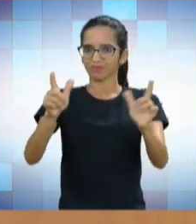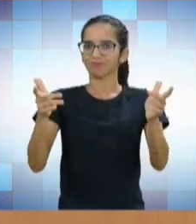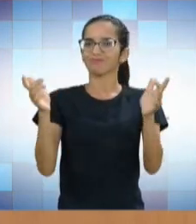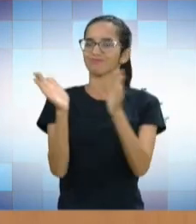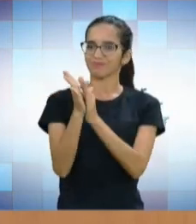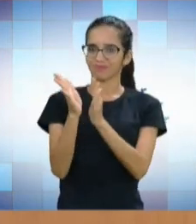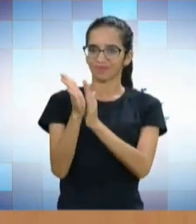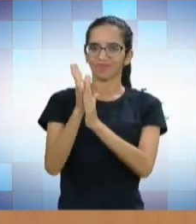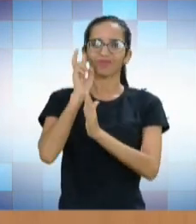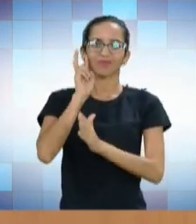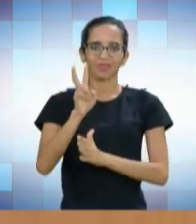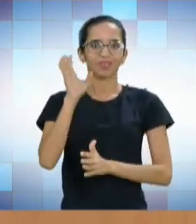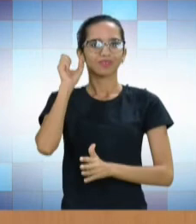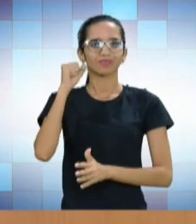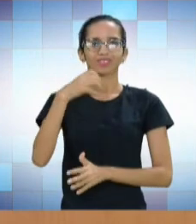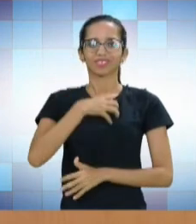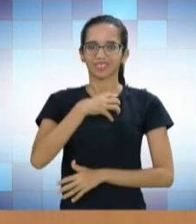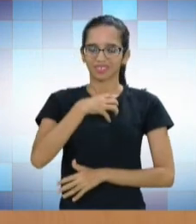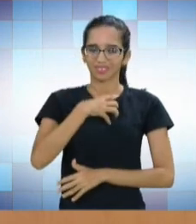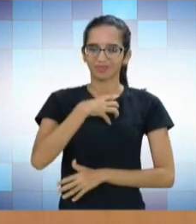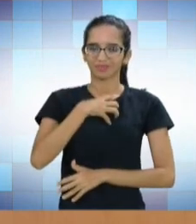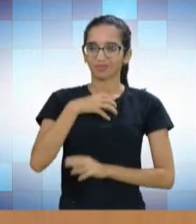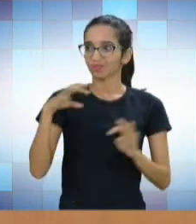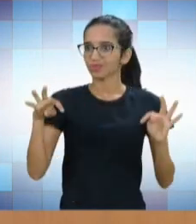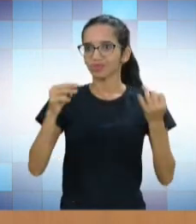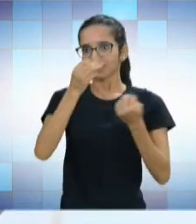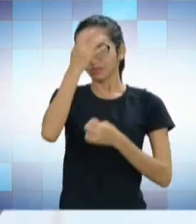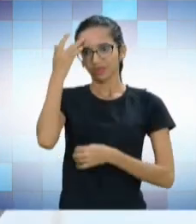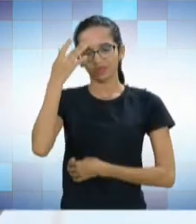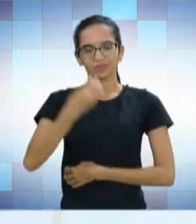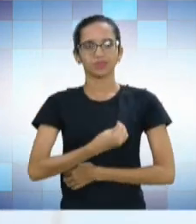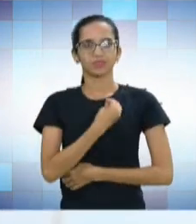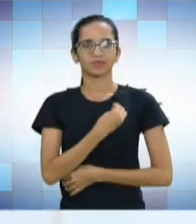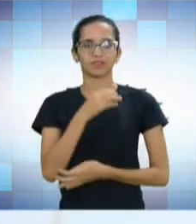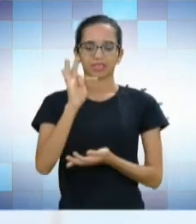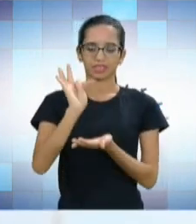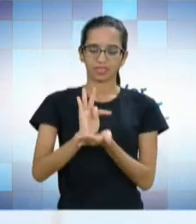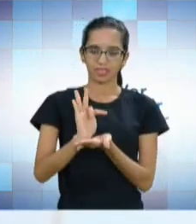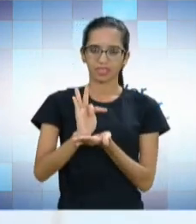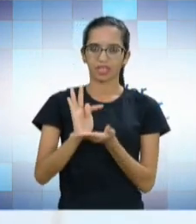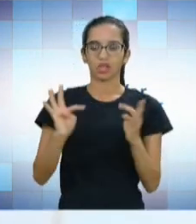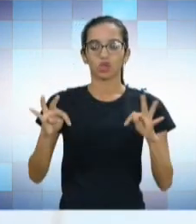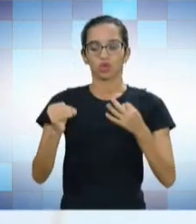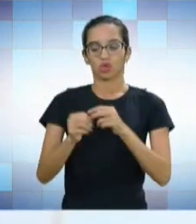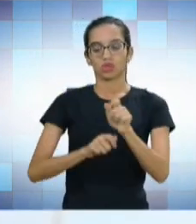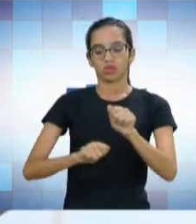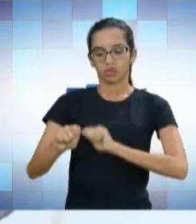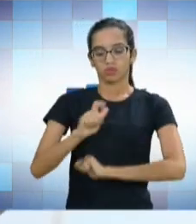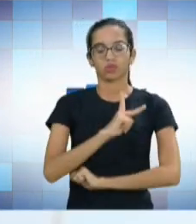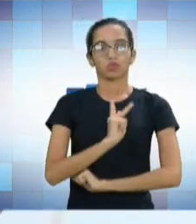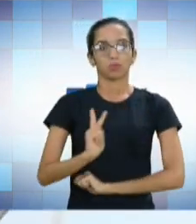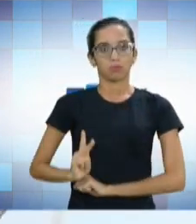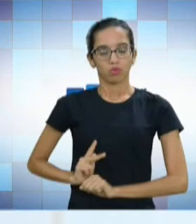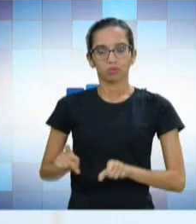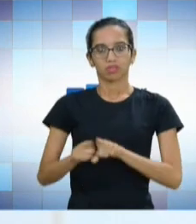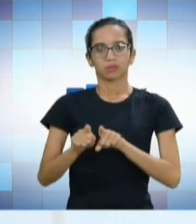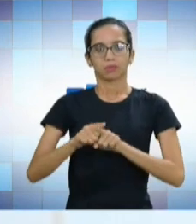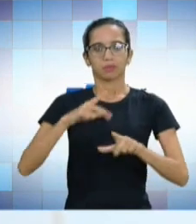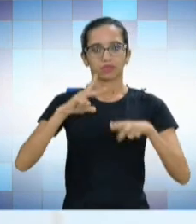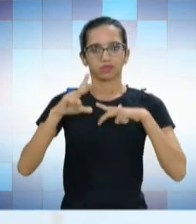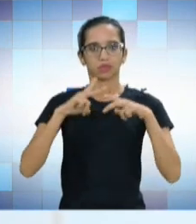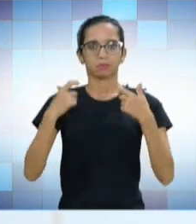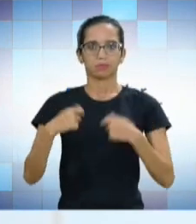esses três pontos nem veio vicente é o que todo teresinense todas autoridade todos os administradores públicos e